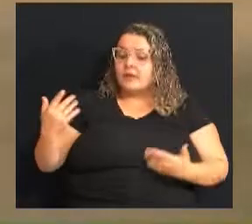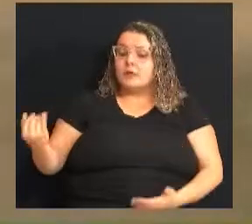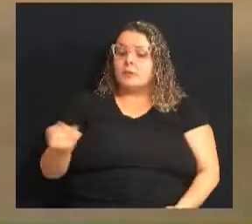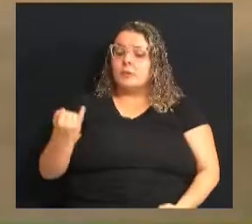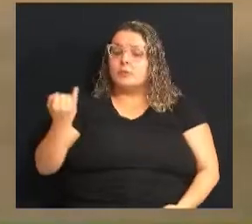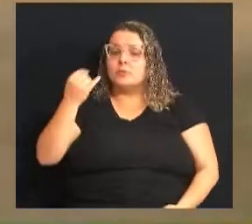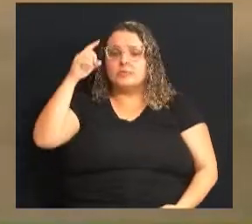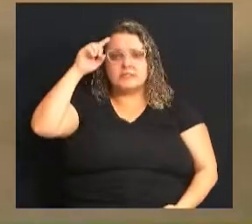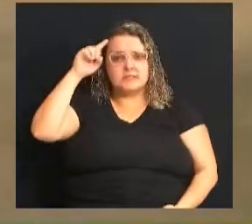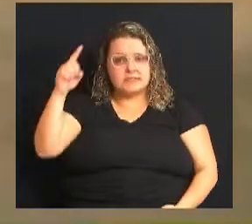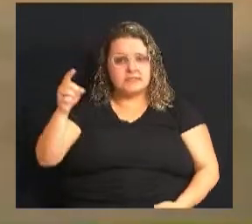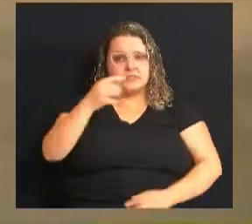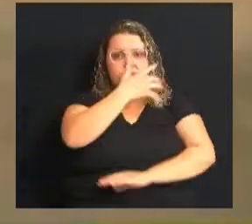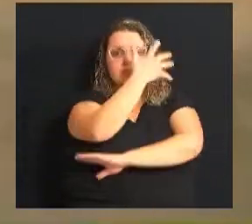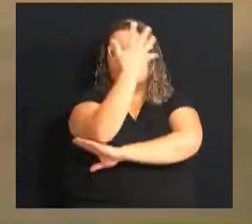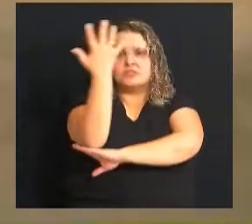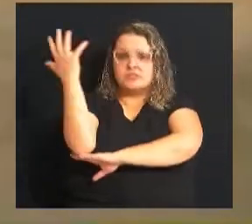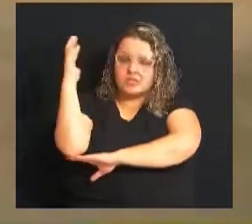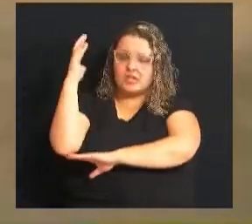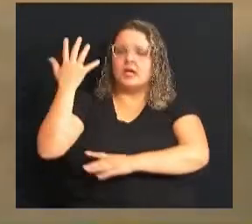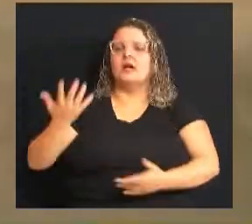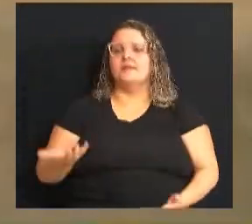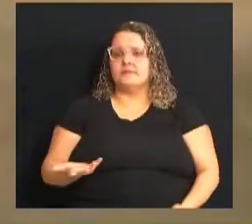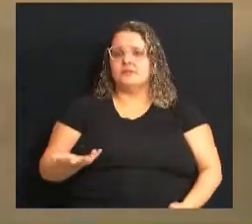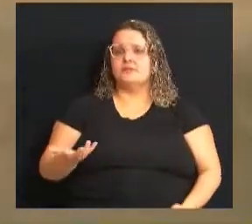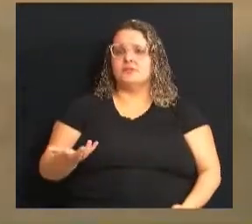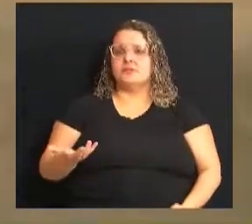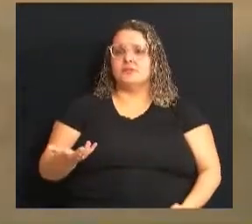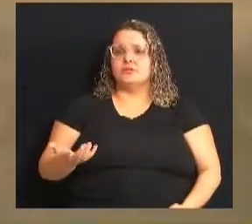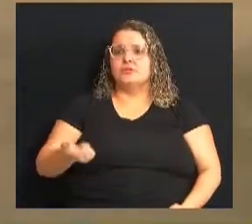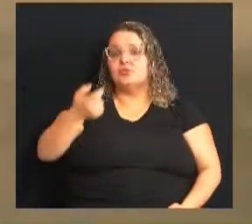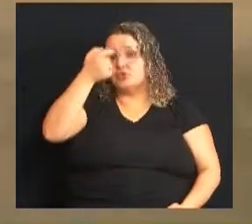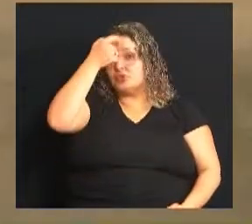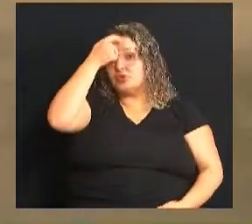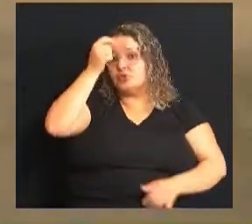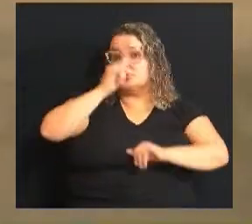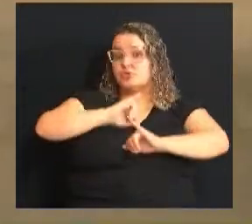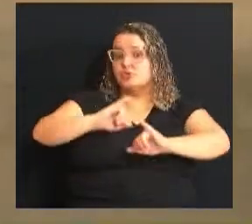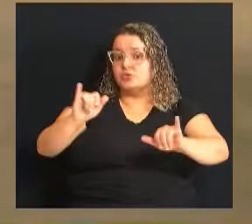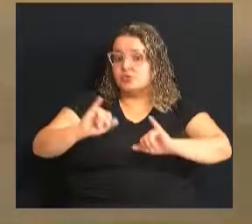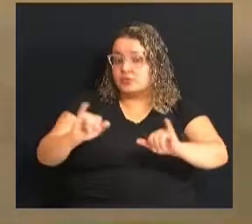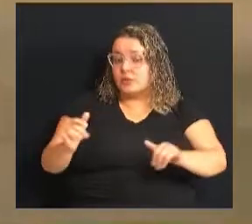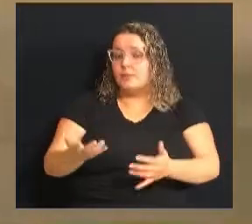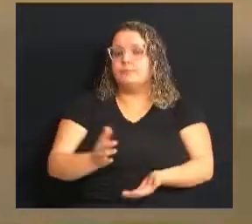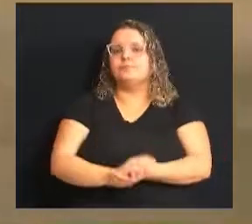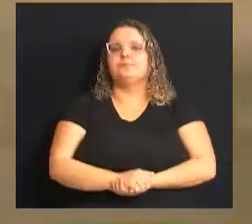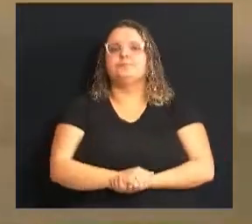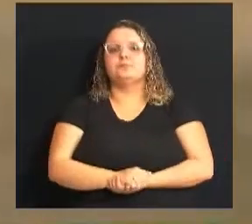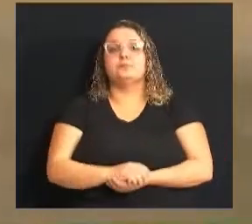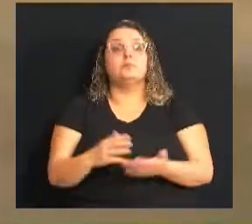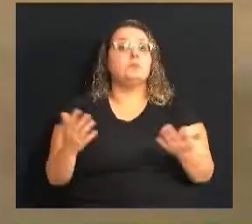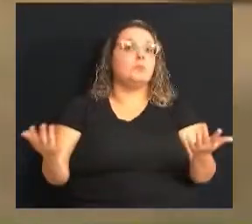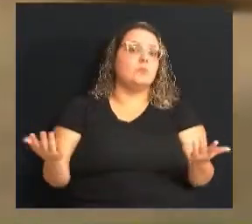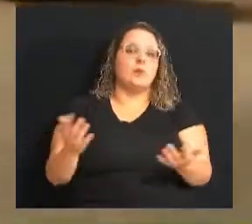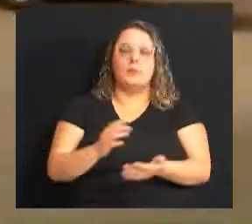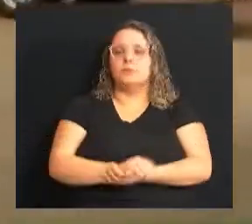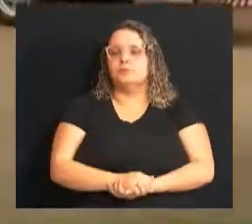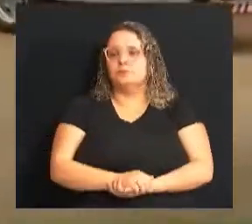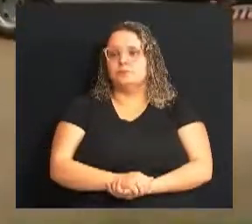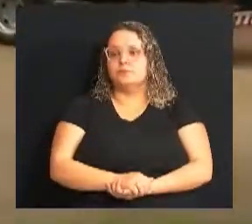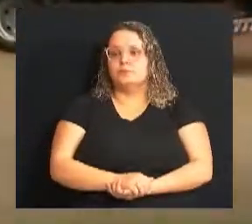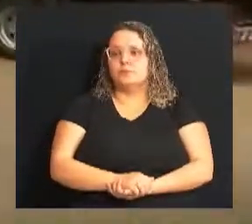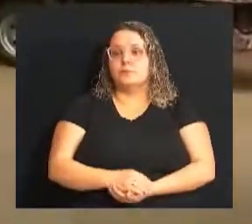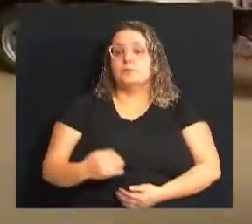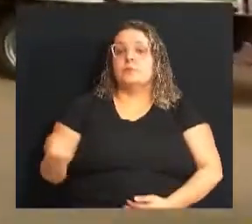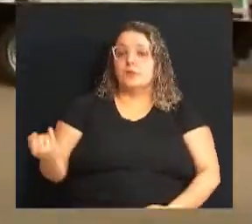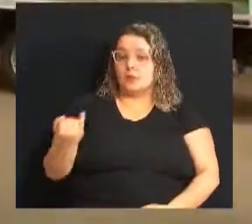Dia da Árvore em termos até de conscientização, secretário? Bom, a